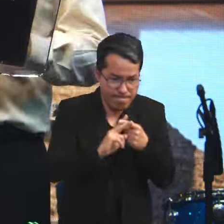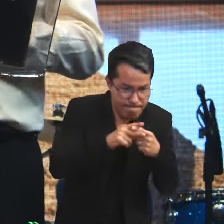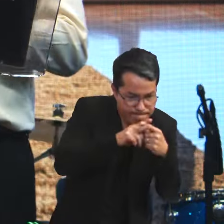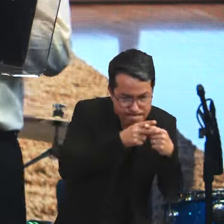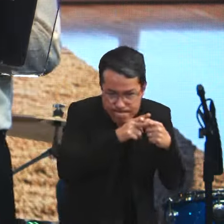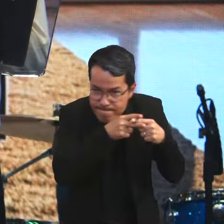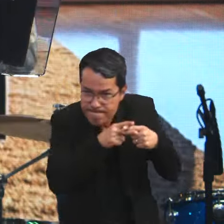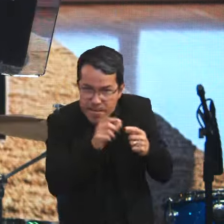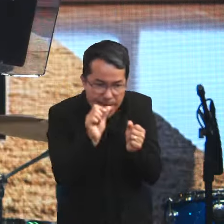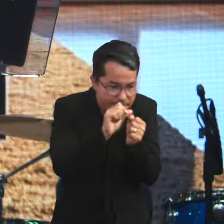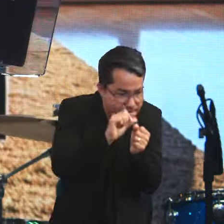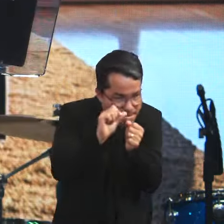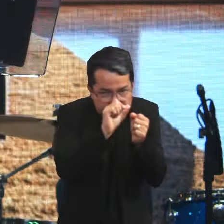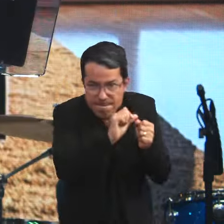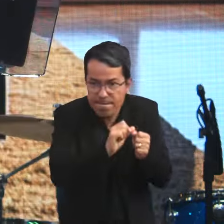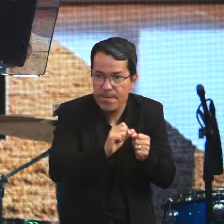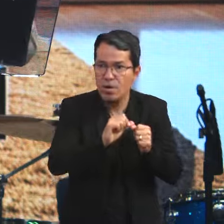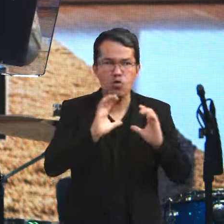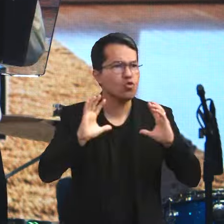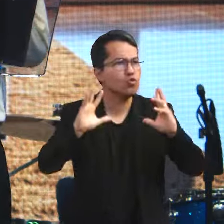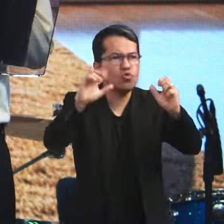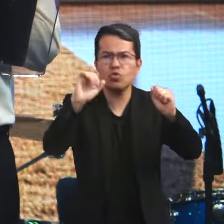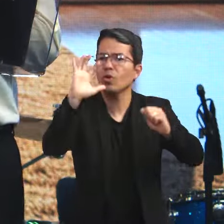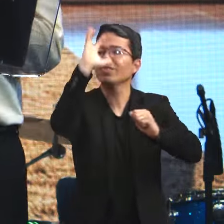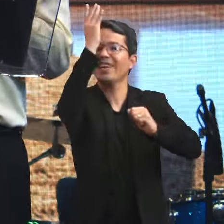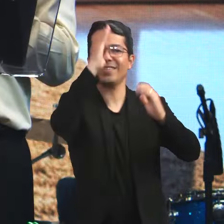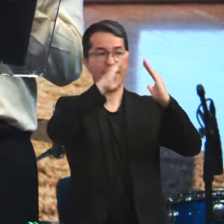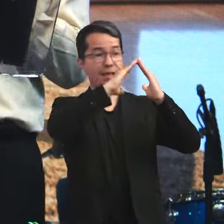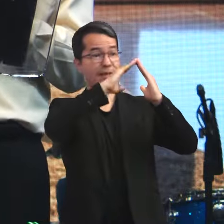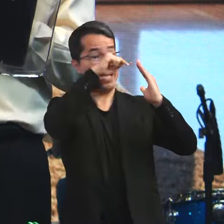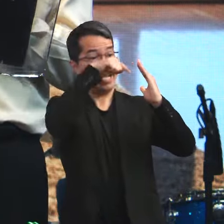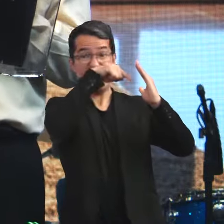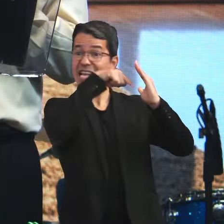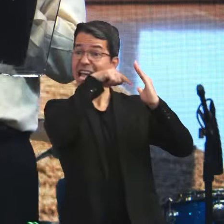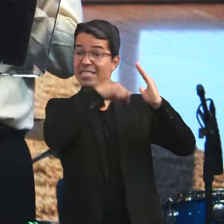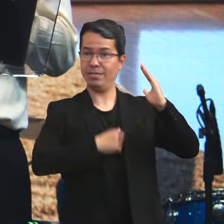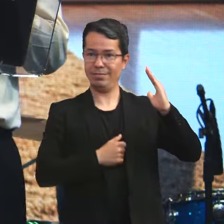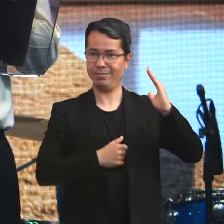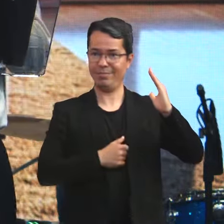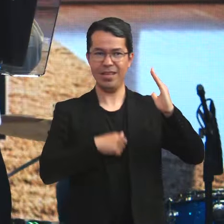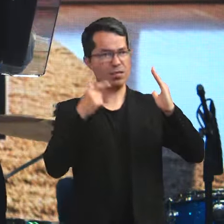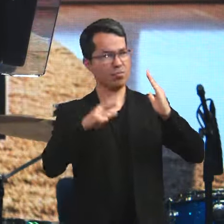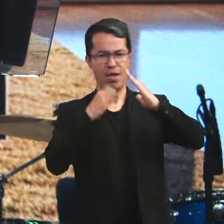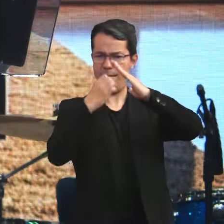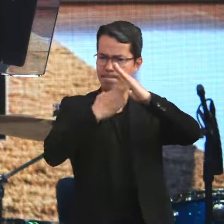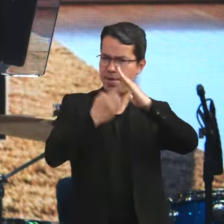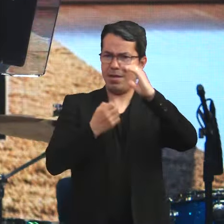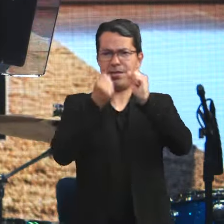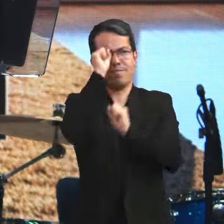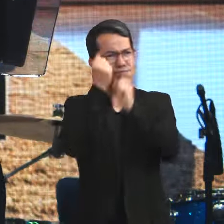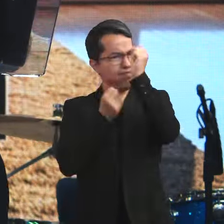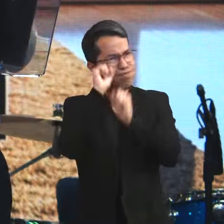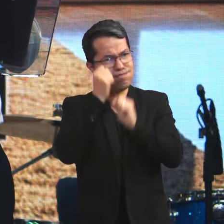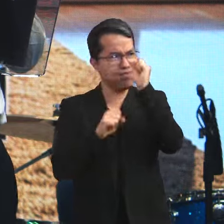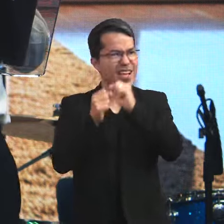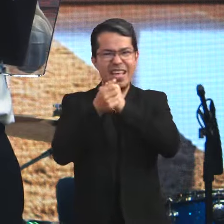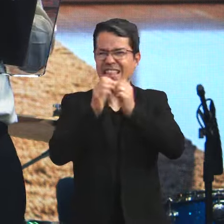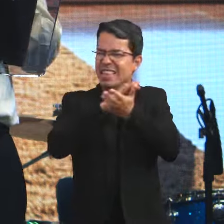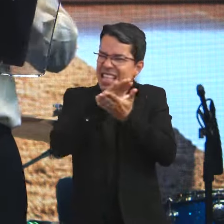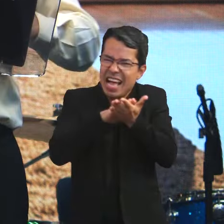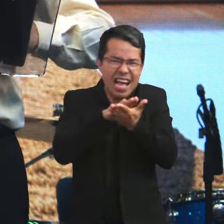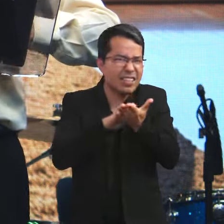traba onde artesã elabor seus produtos on as pessoas cheg para